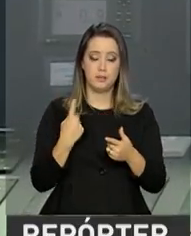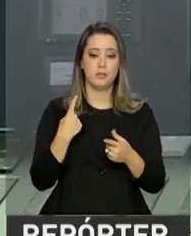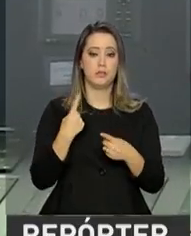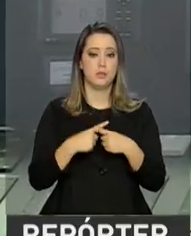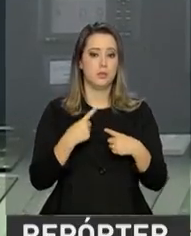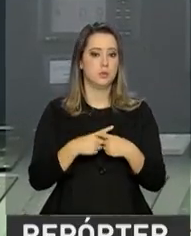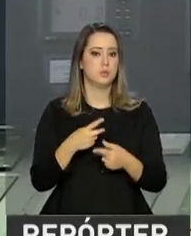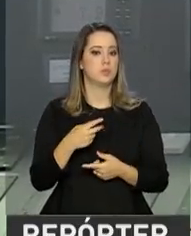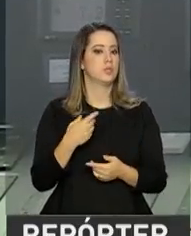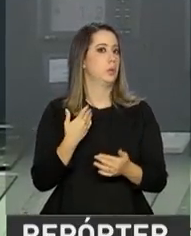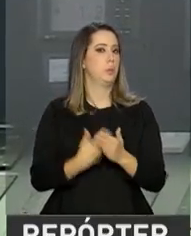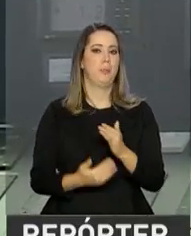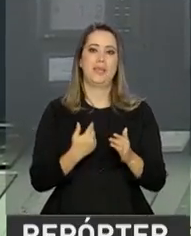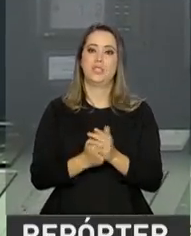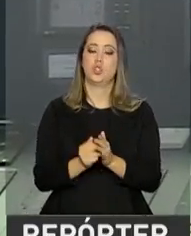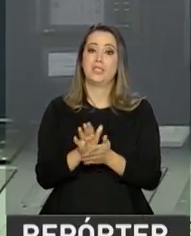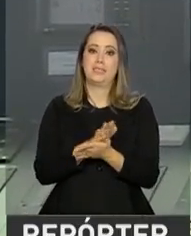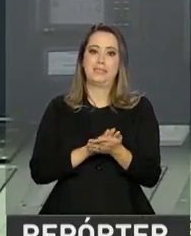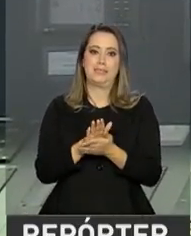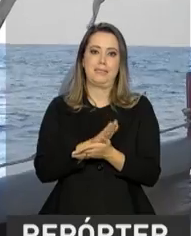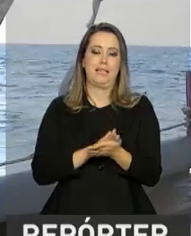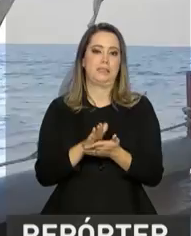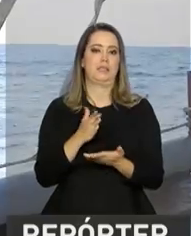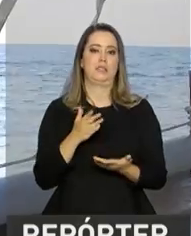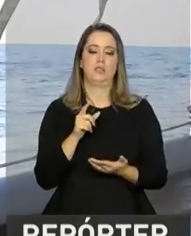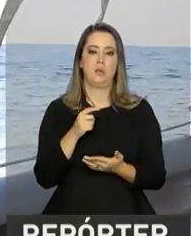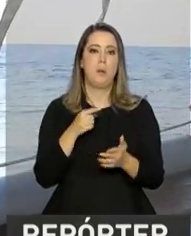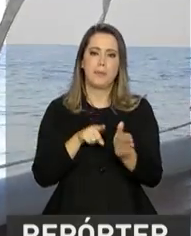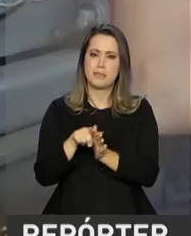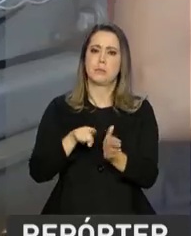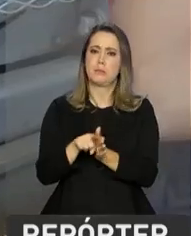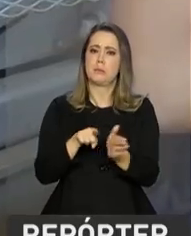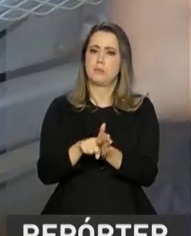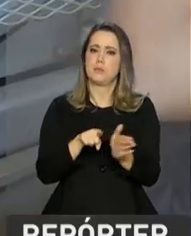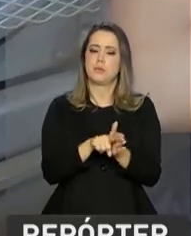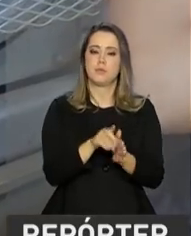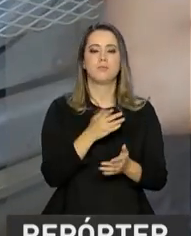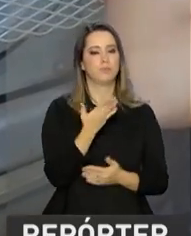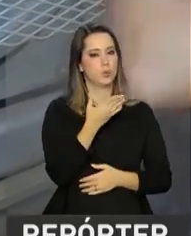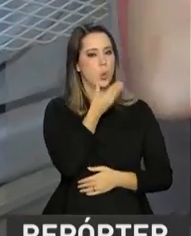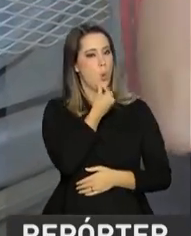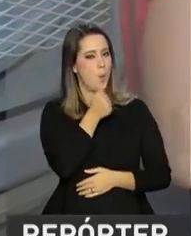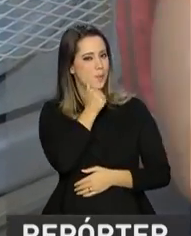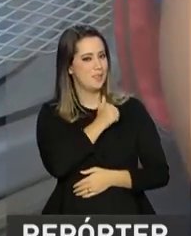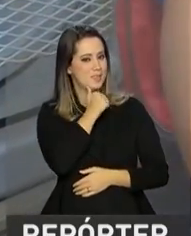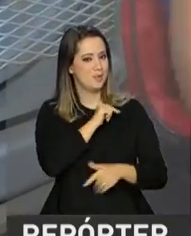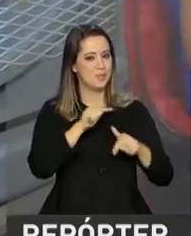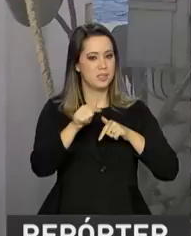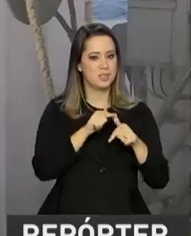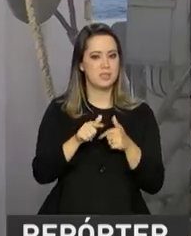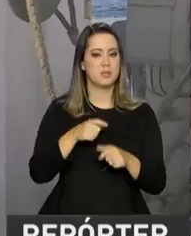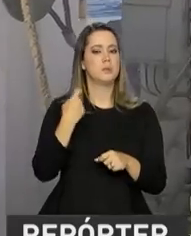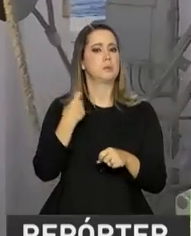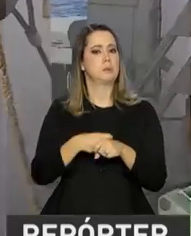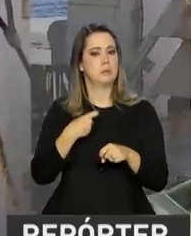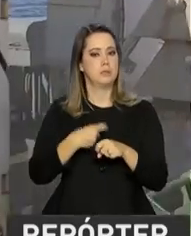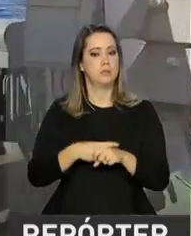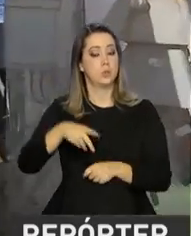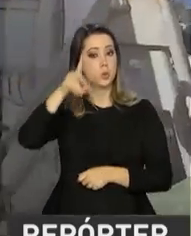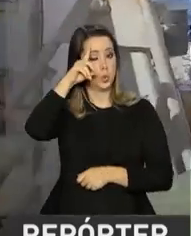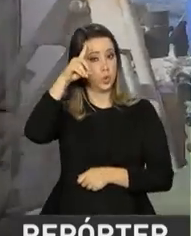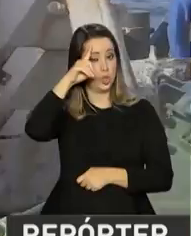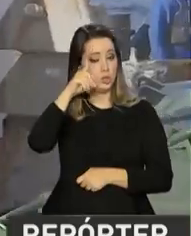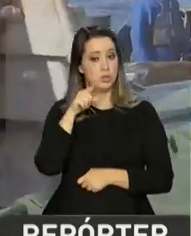justamente para não perder 1 segundo de pesquisa. O trabalho de homens e mulheres no Vital de Oliveira é duro. No dia a dia,